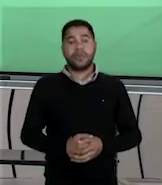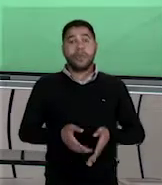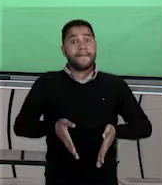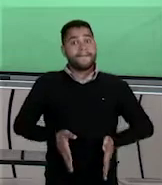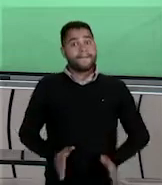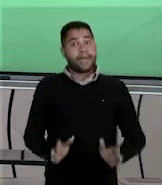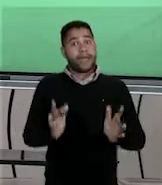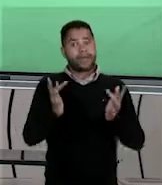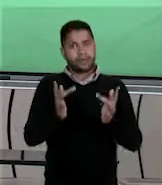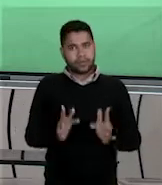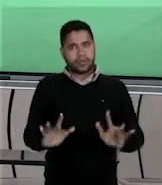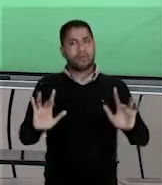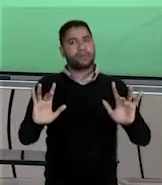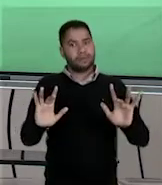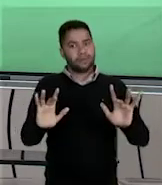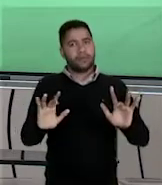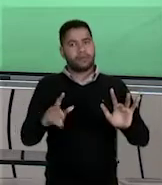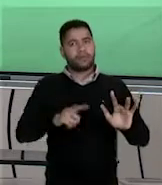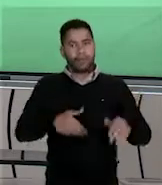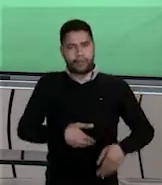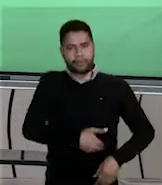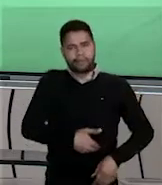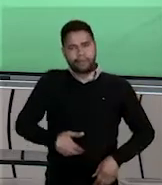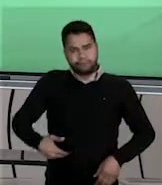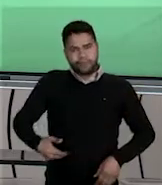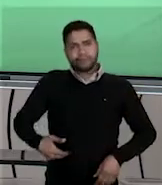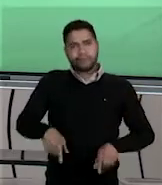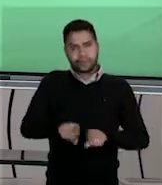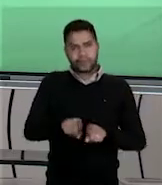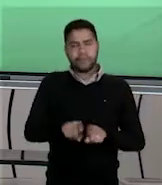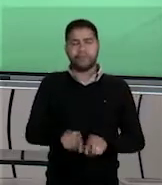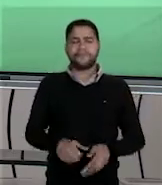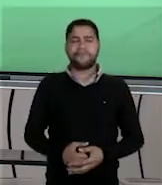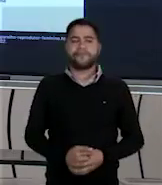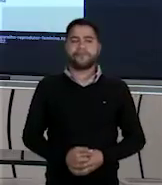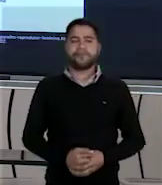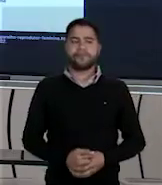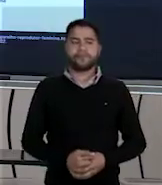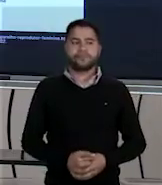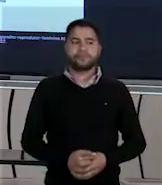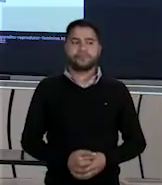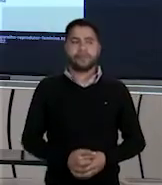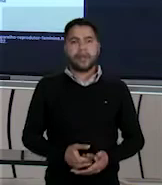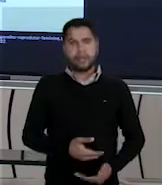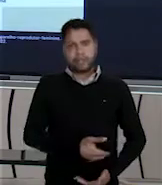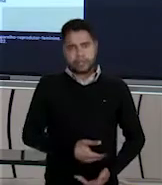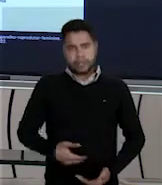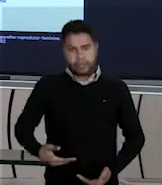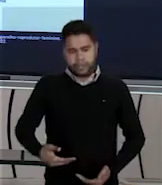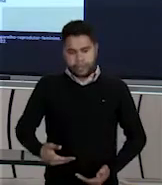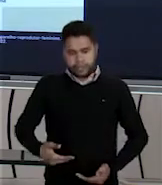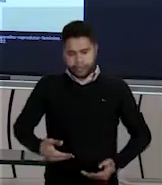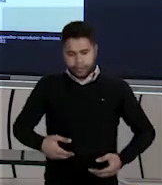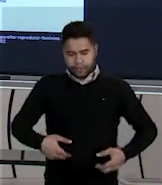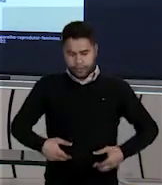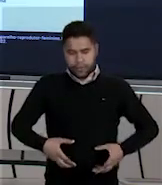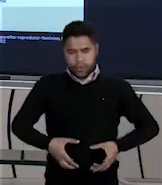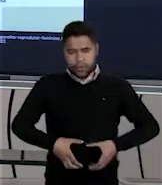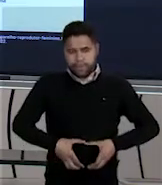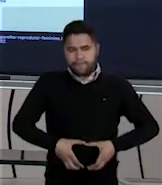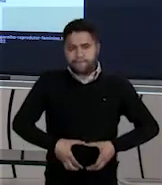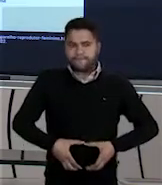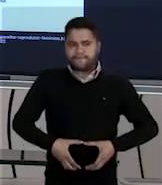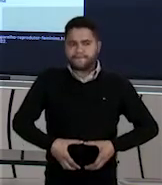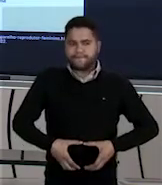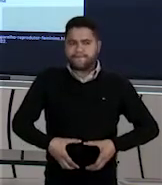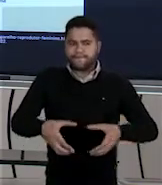parto natural, né? E parto normal. No caso de cesariana, aí o médico vai fazer uma incisão